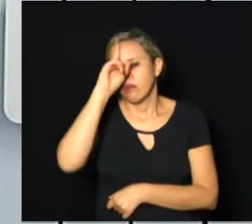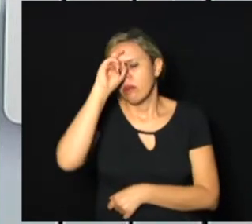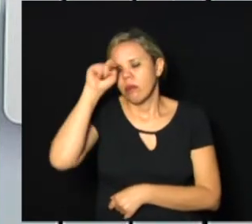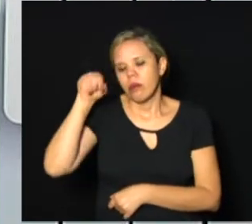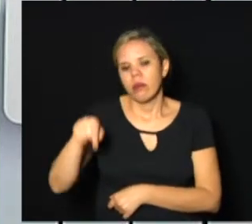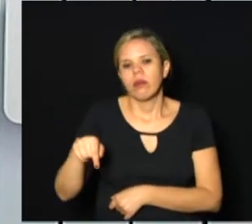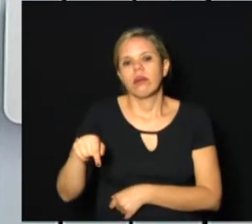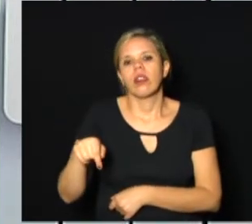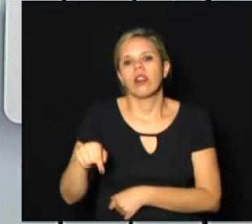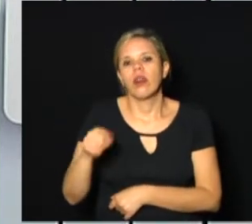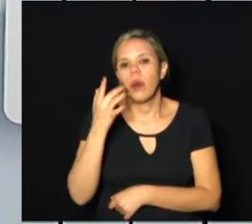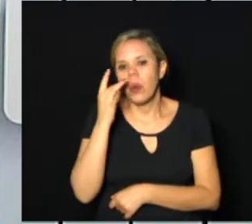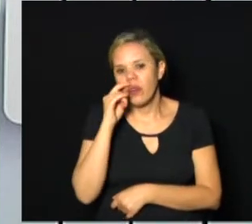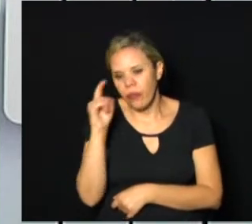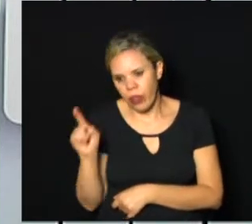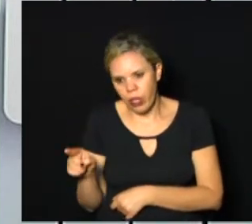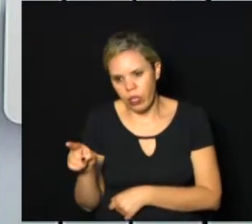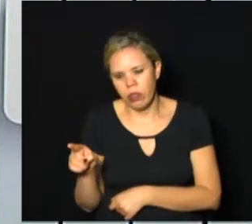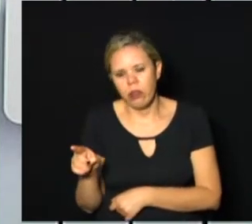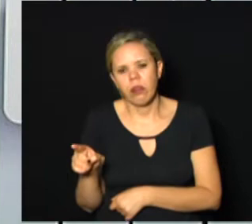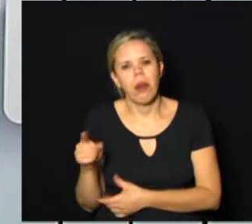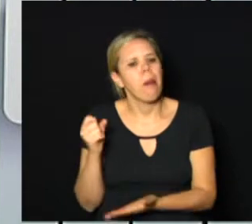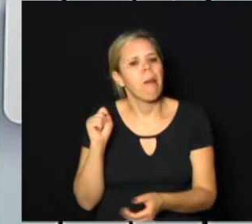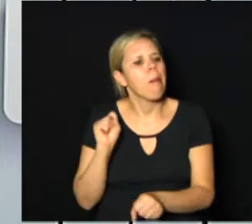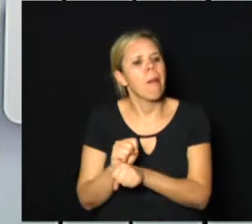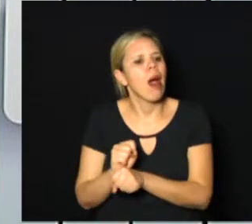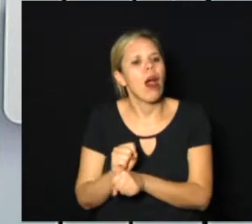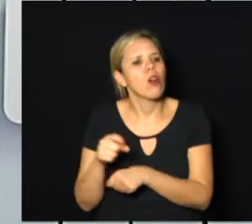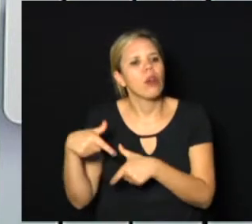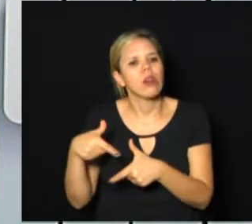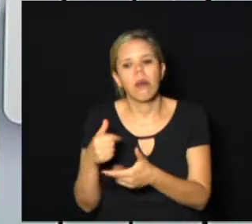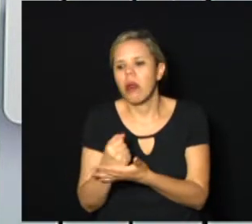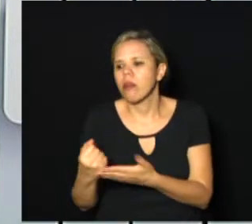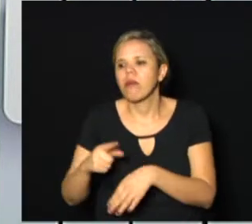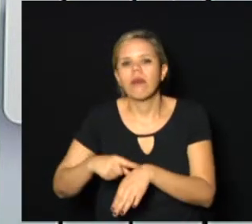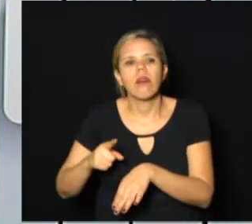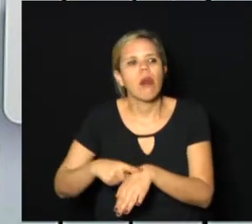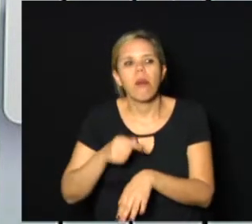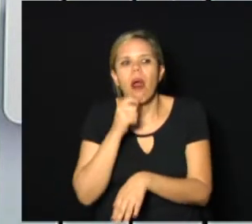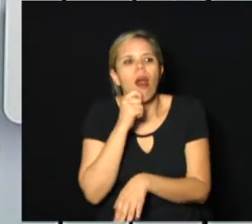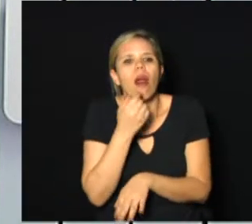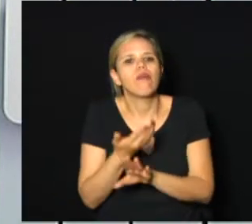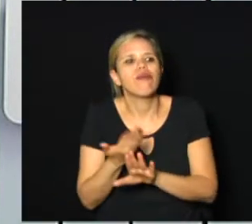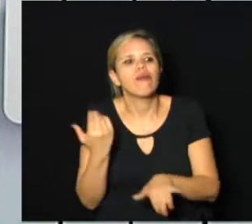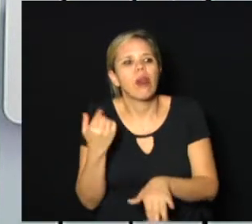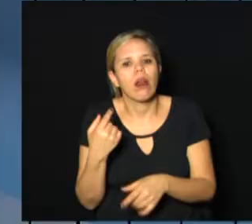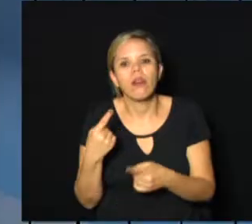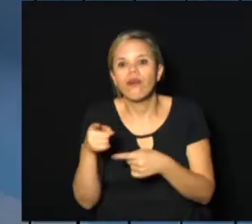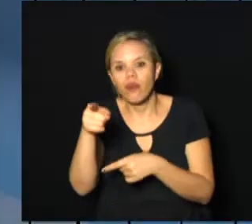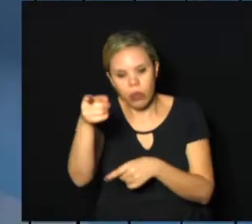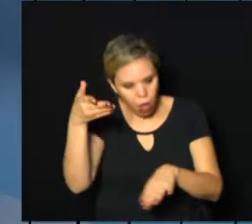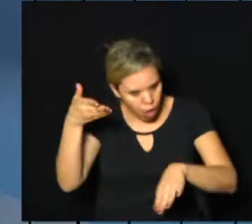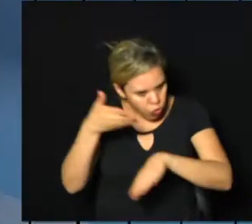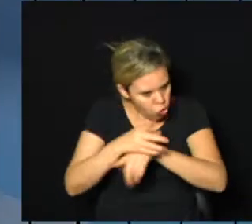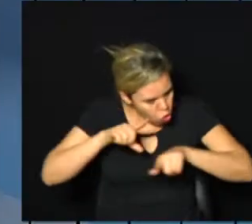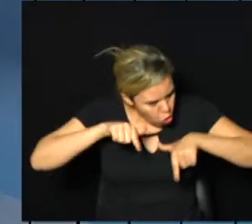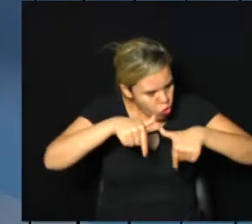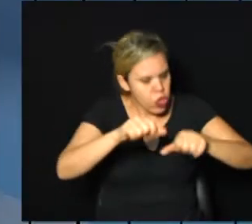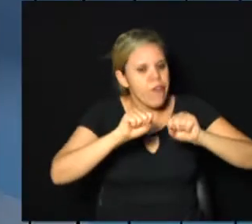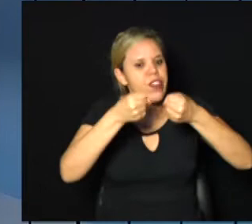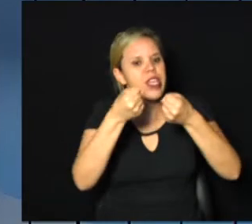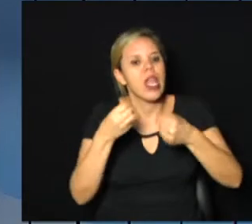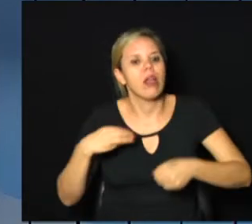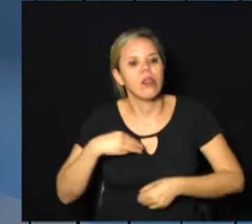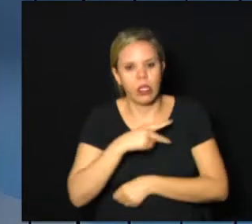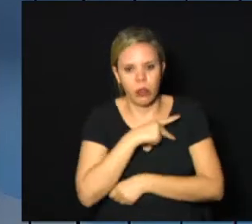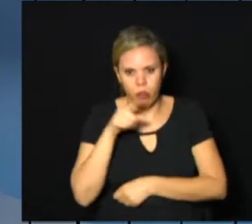do Hospital Ouro Verde, suspendendo o serviço por tempo indeterminado. O senhor entrou com uma representação no Ministério